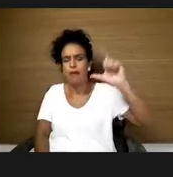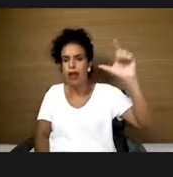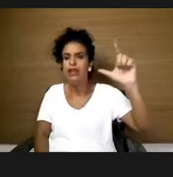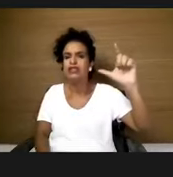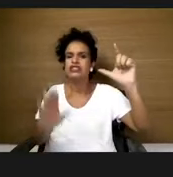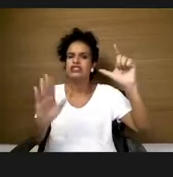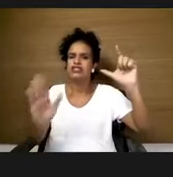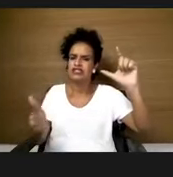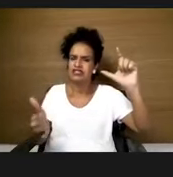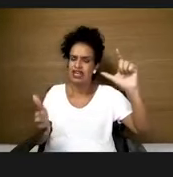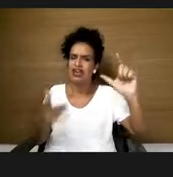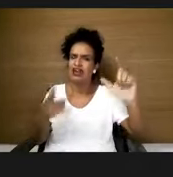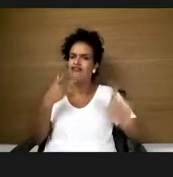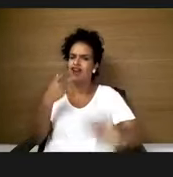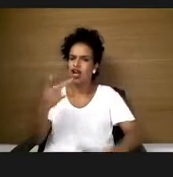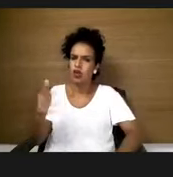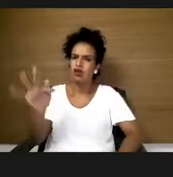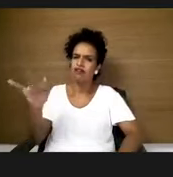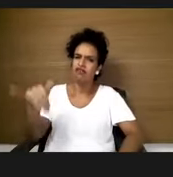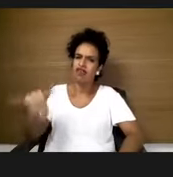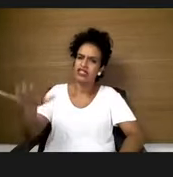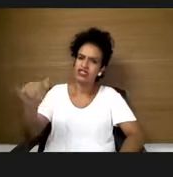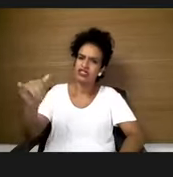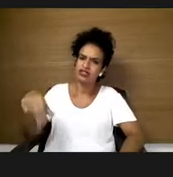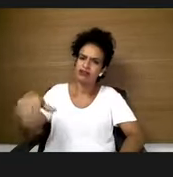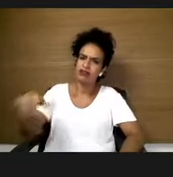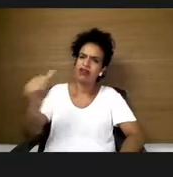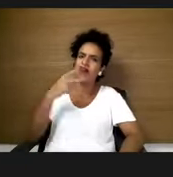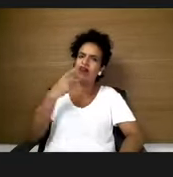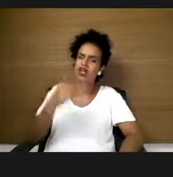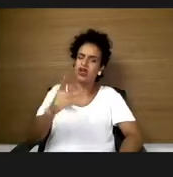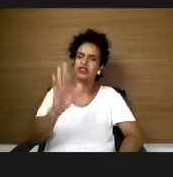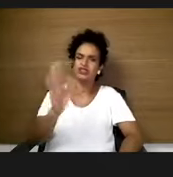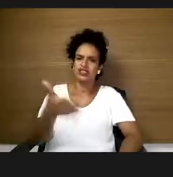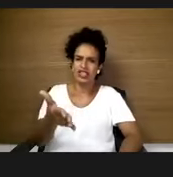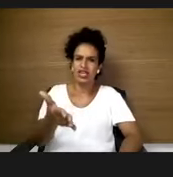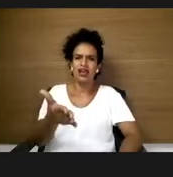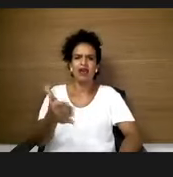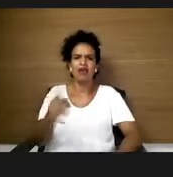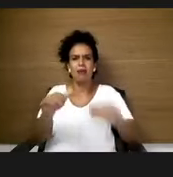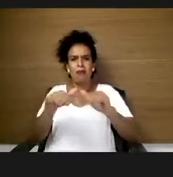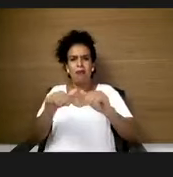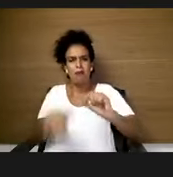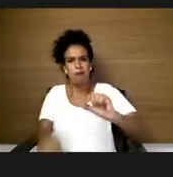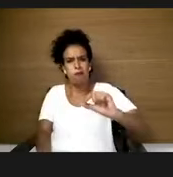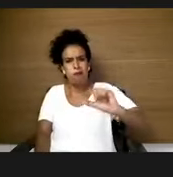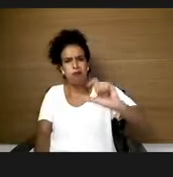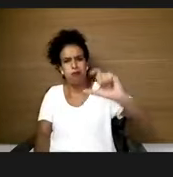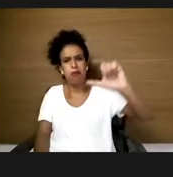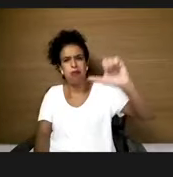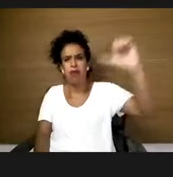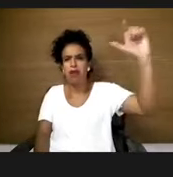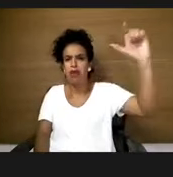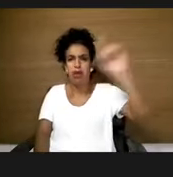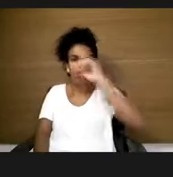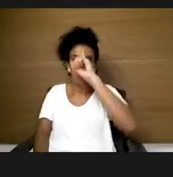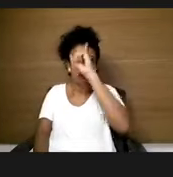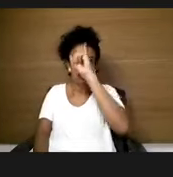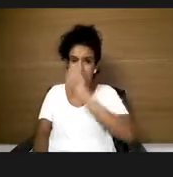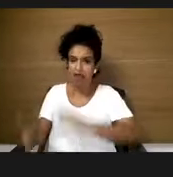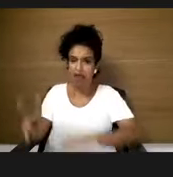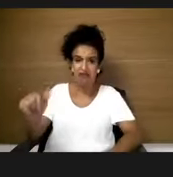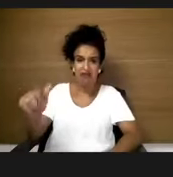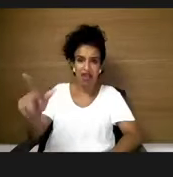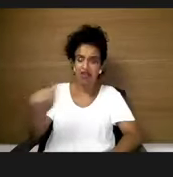leitos de UTIs e tal, privados, já chegou ali, já também não tem mais isso, né? Para quem dizia que, não, é